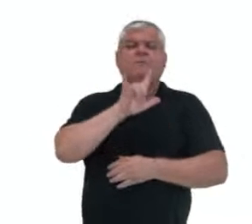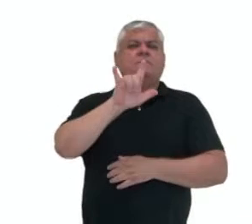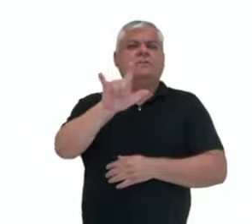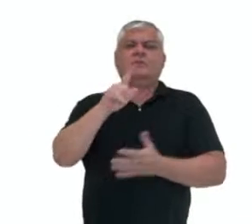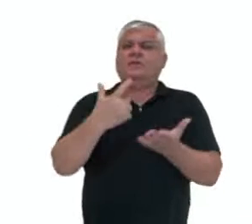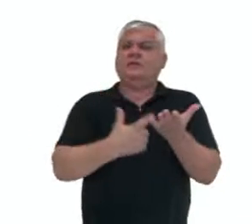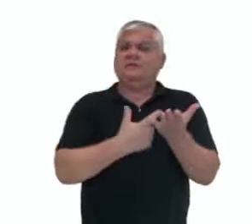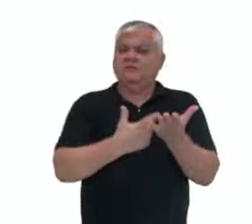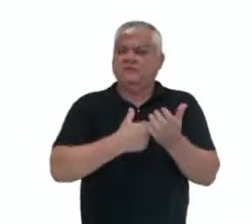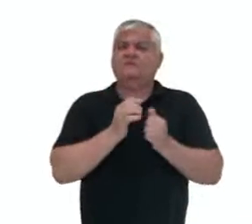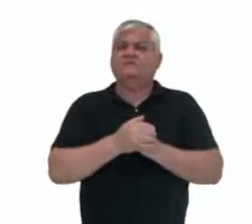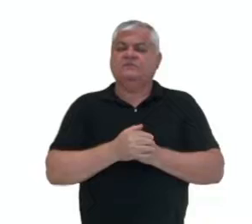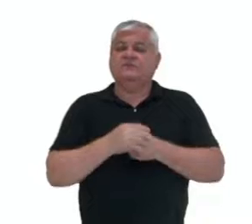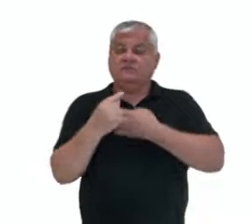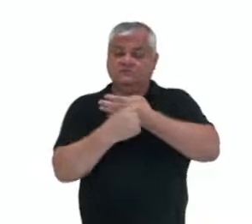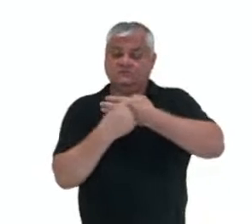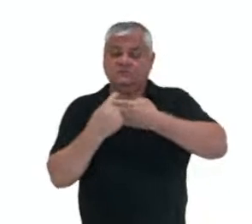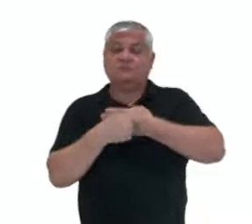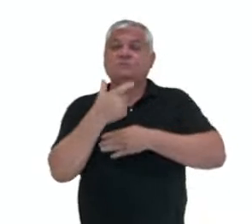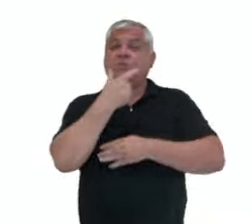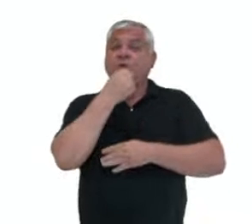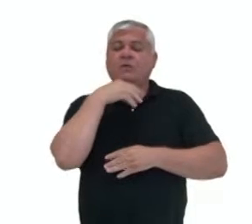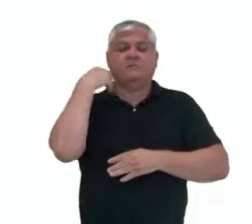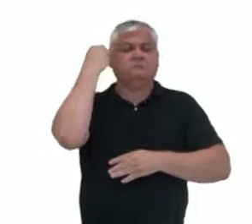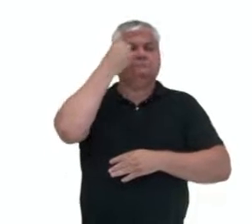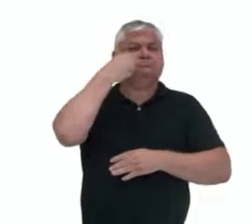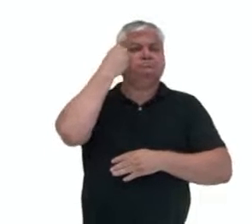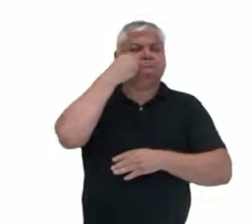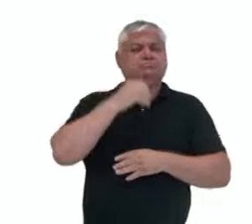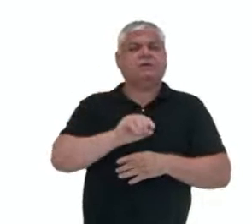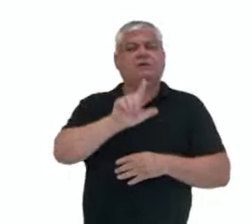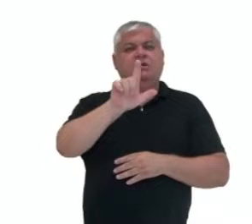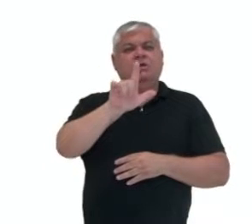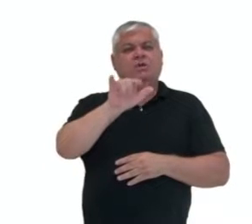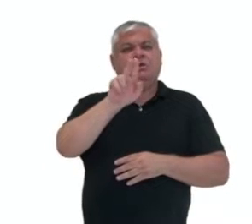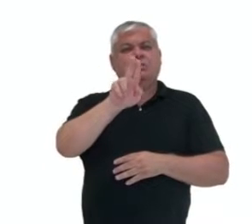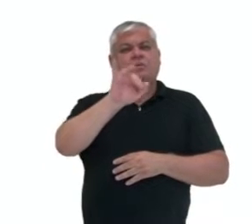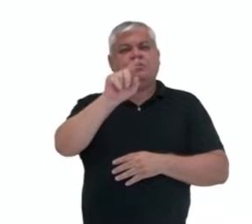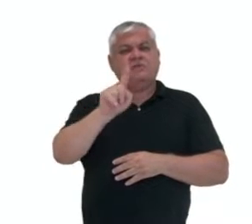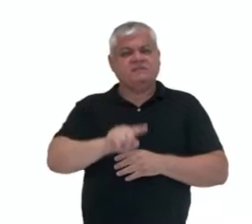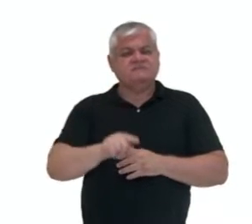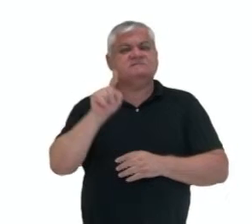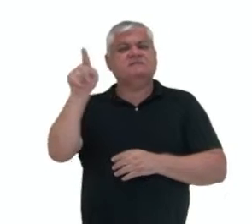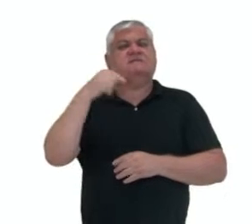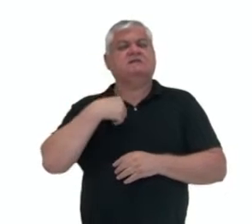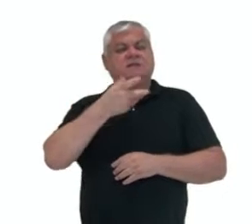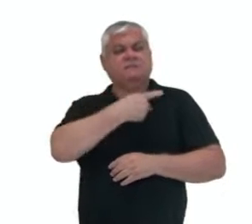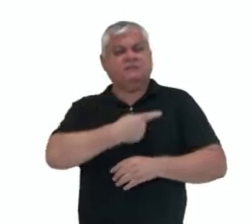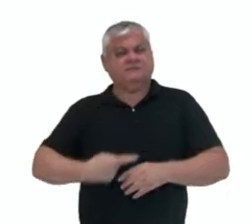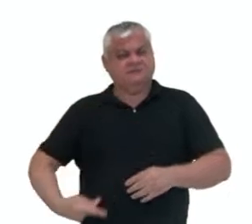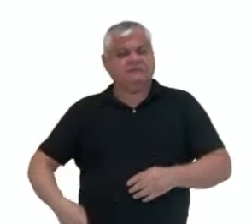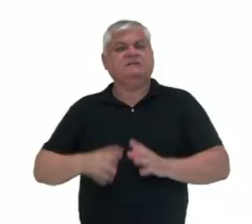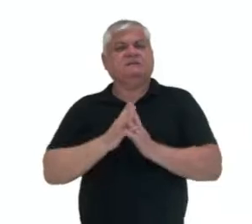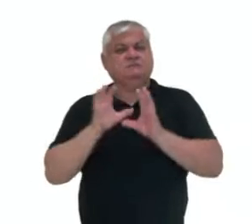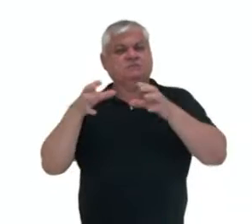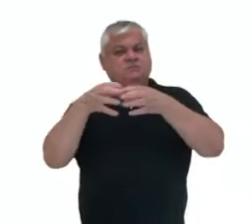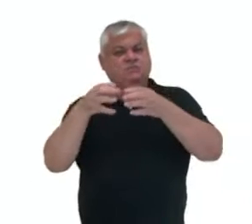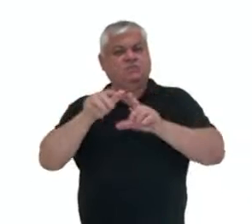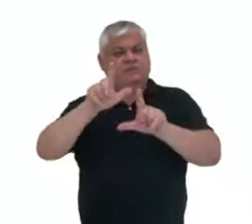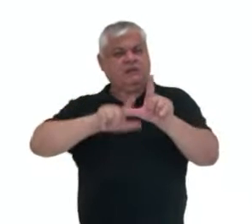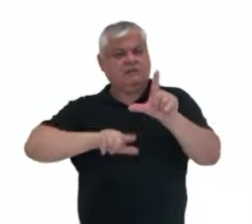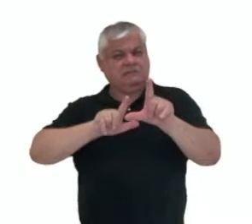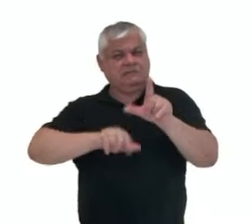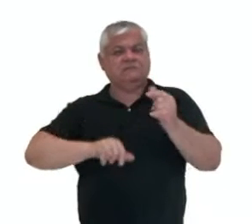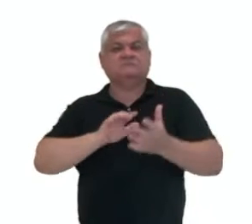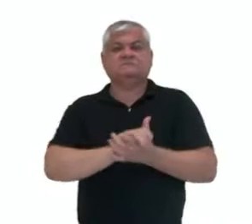por editor veterano Luiz Schwartz, presidente do grupo Companhia das Letras. As palavras do editor